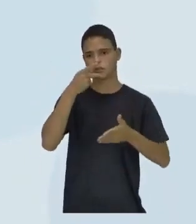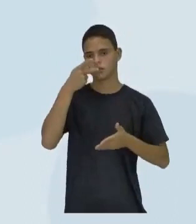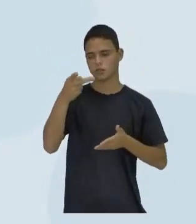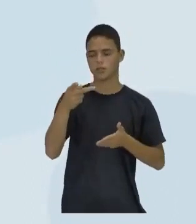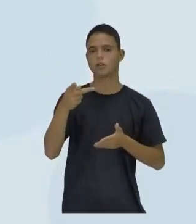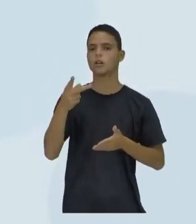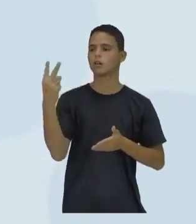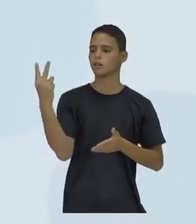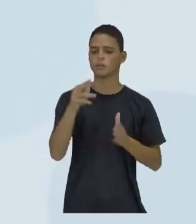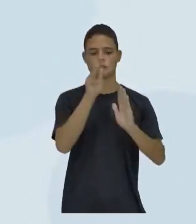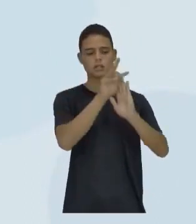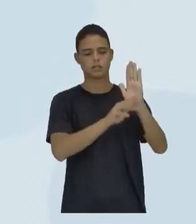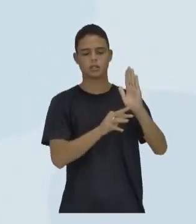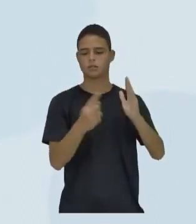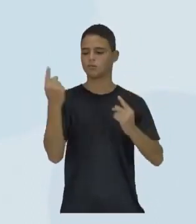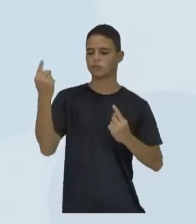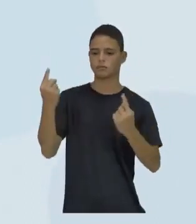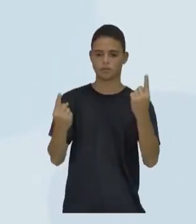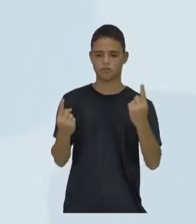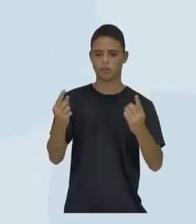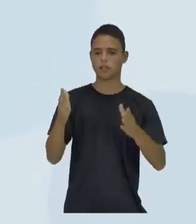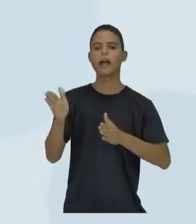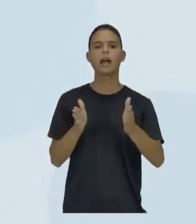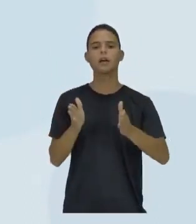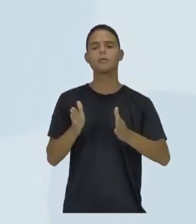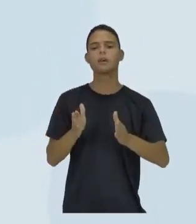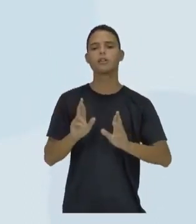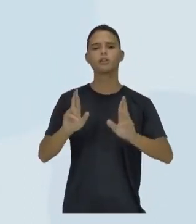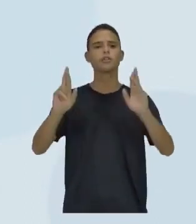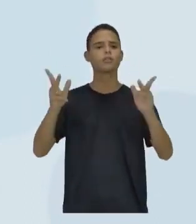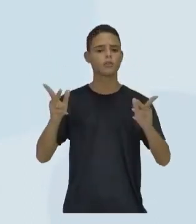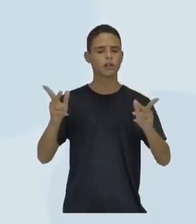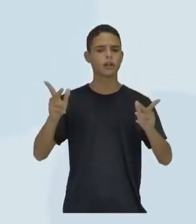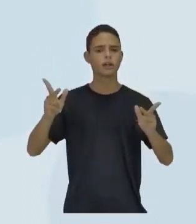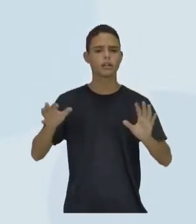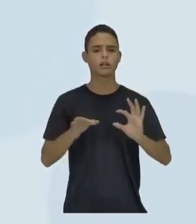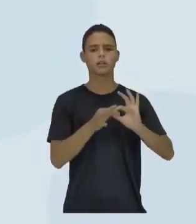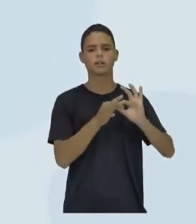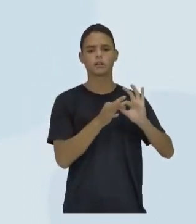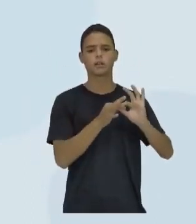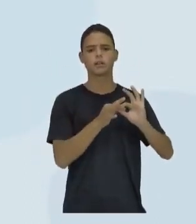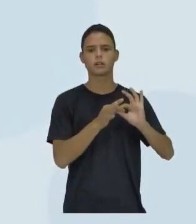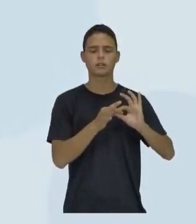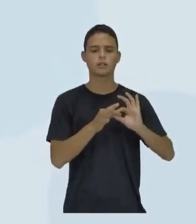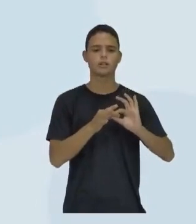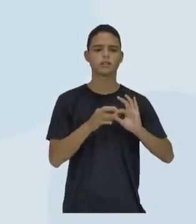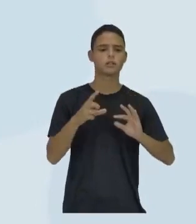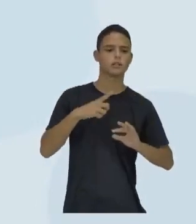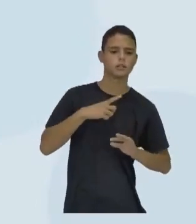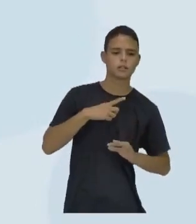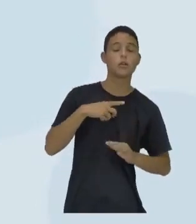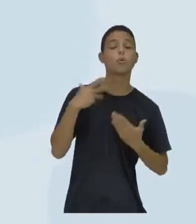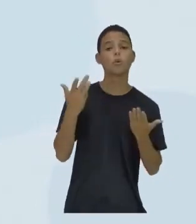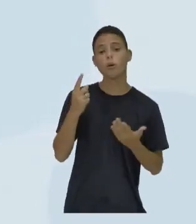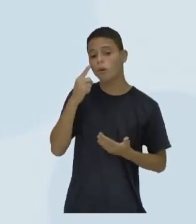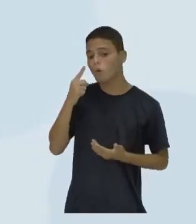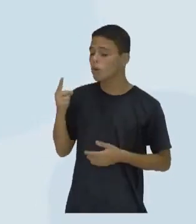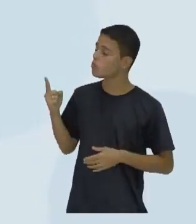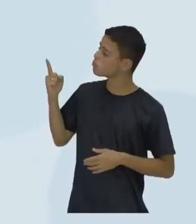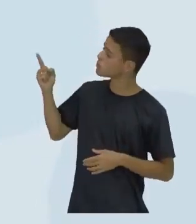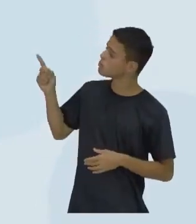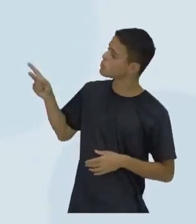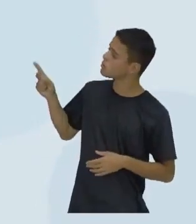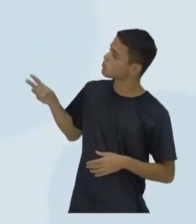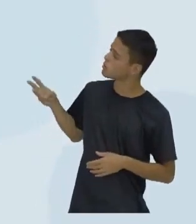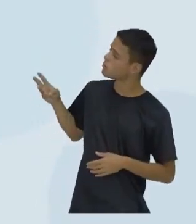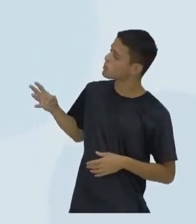colocá-los na mesma linha de pensamento. Já está respondendo. Intertextualidade, ironia, poesia,